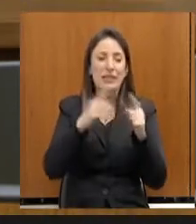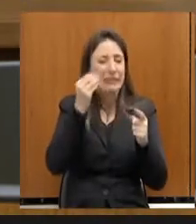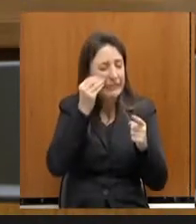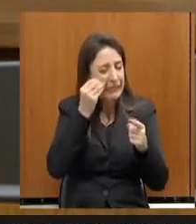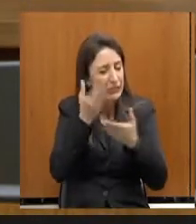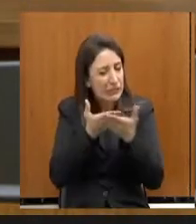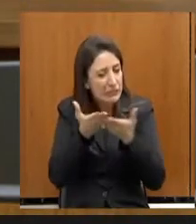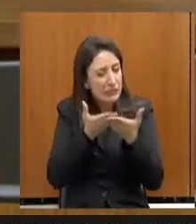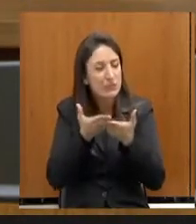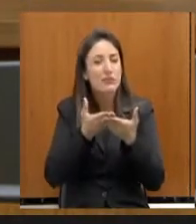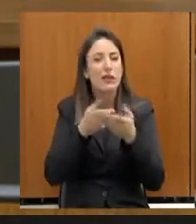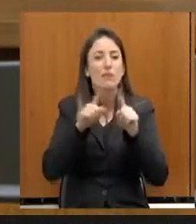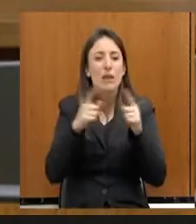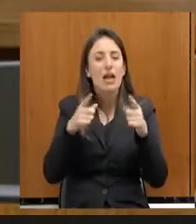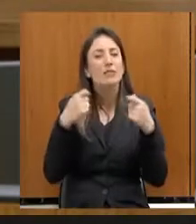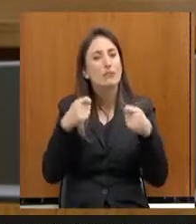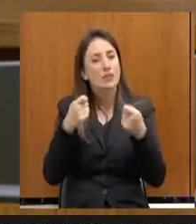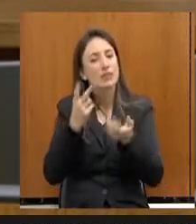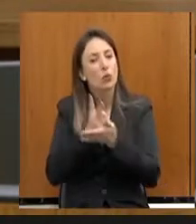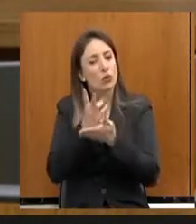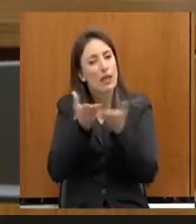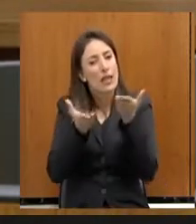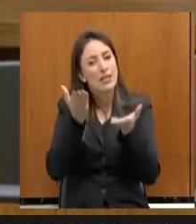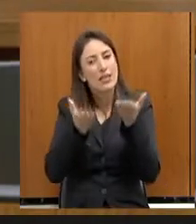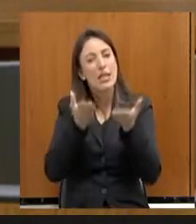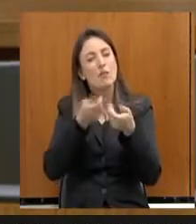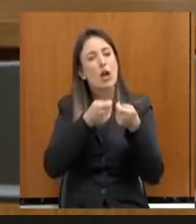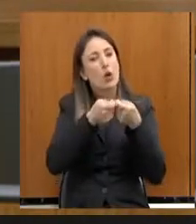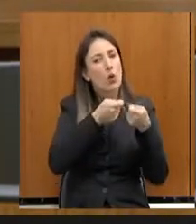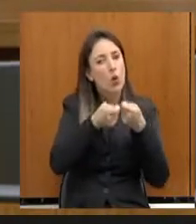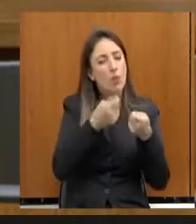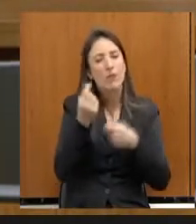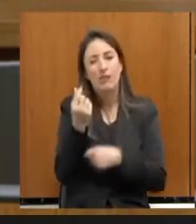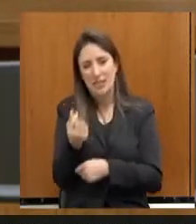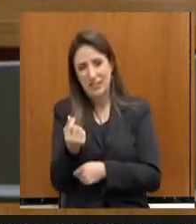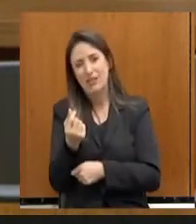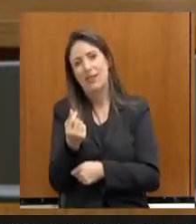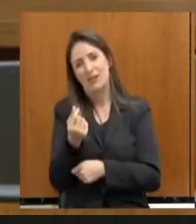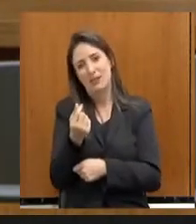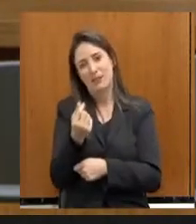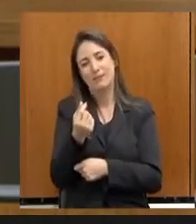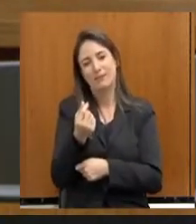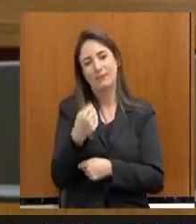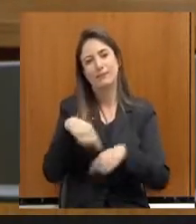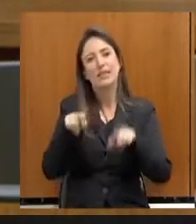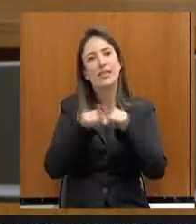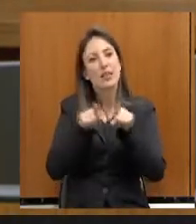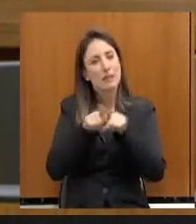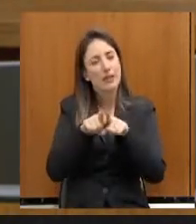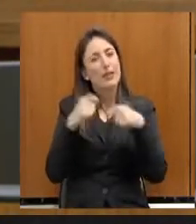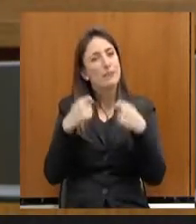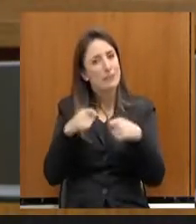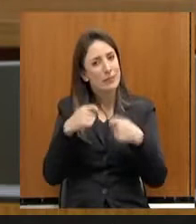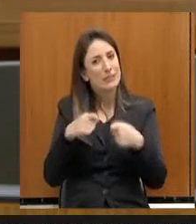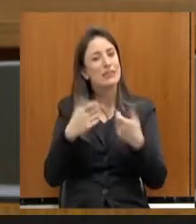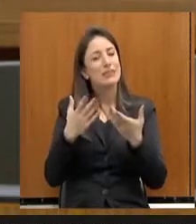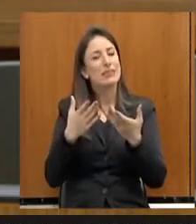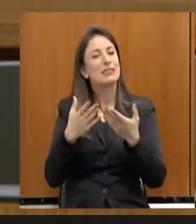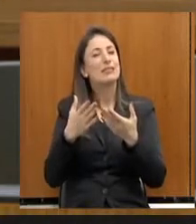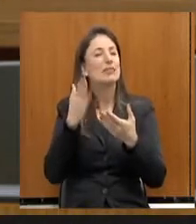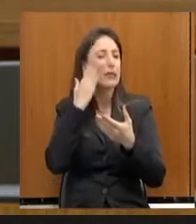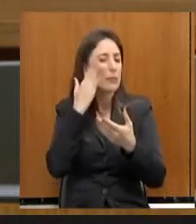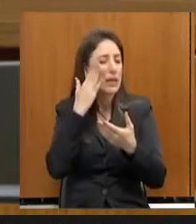né econômico e financeiro na prestação do serviço e considerando a capacidade de pagamento da